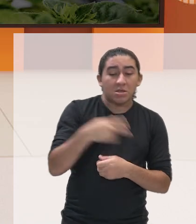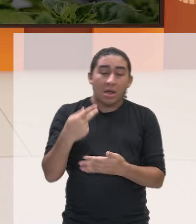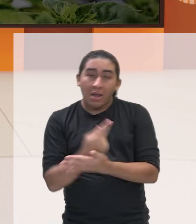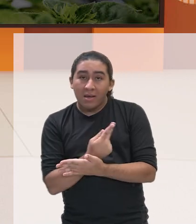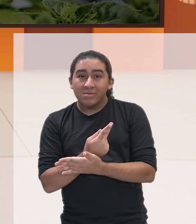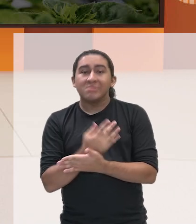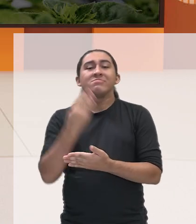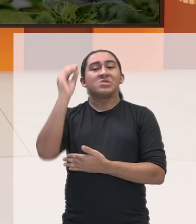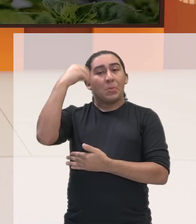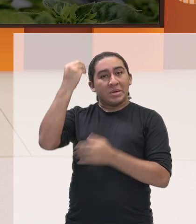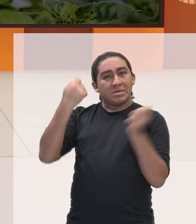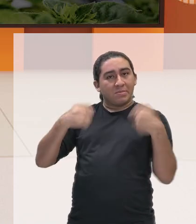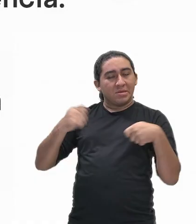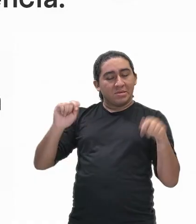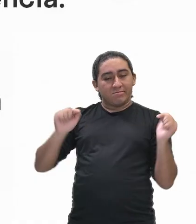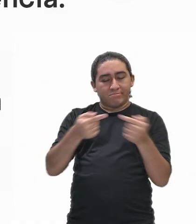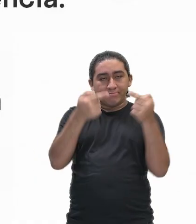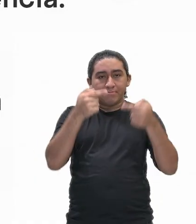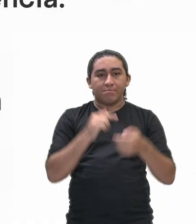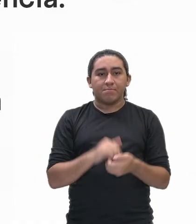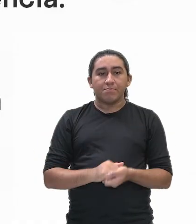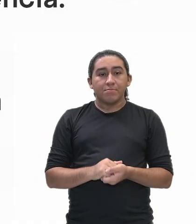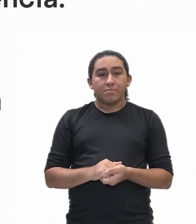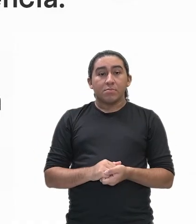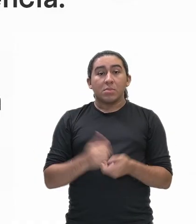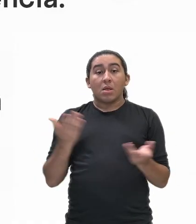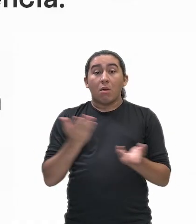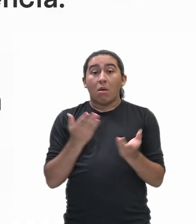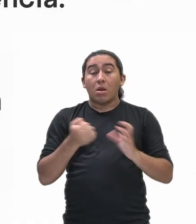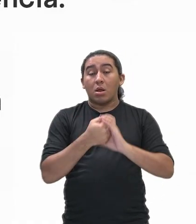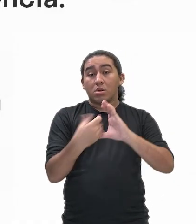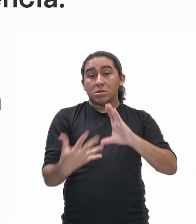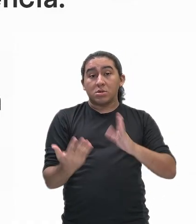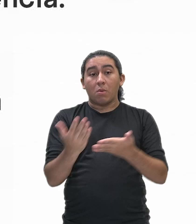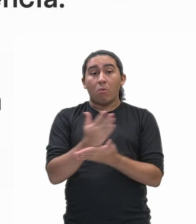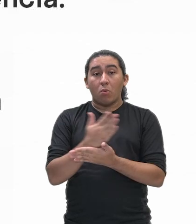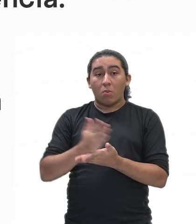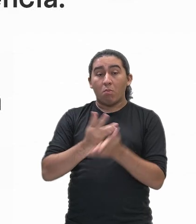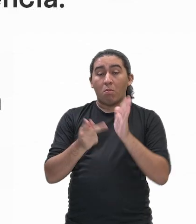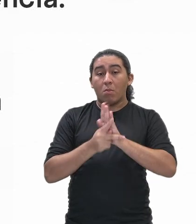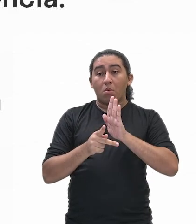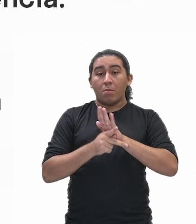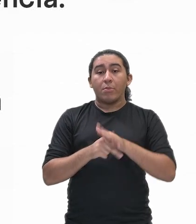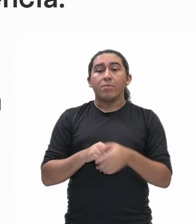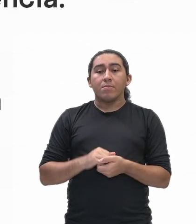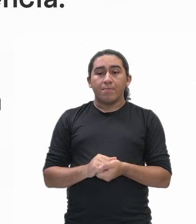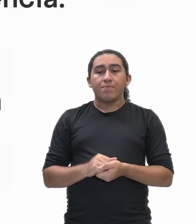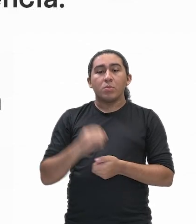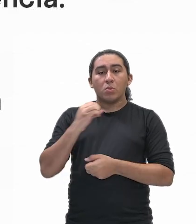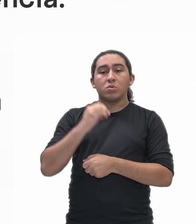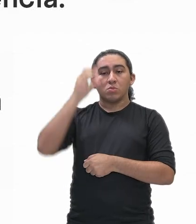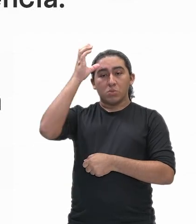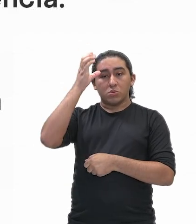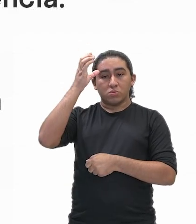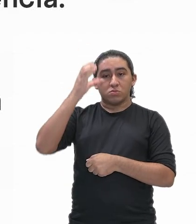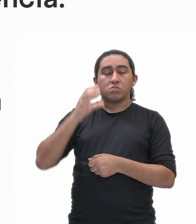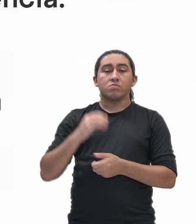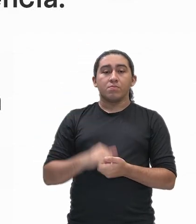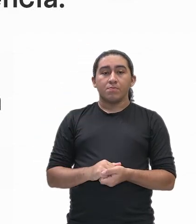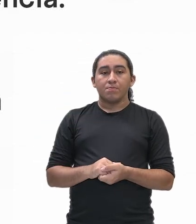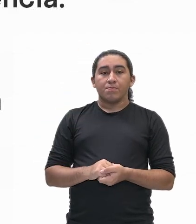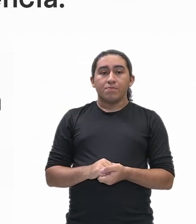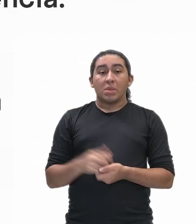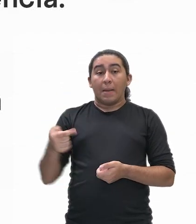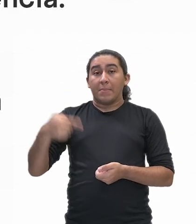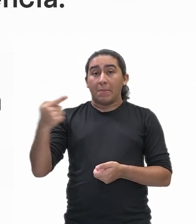está dizendo, certo? E aí nós vamos ver algumas características, né, do conhecimento científico. A primeira